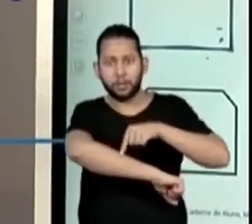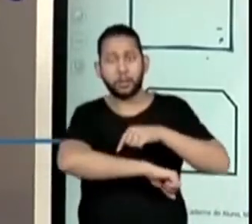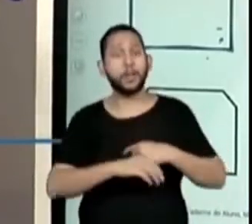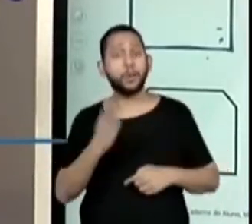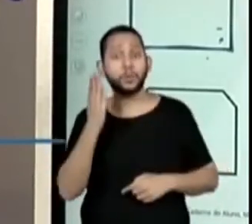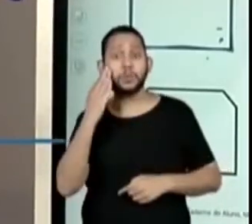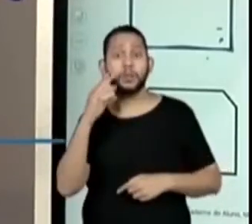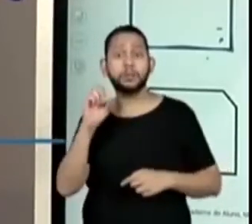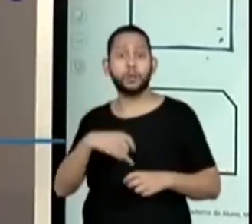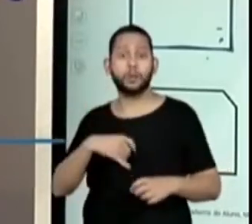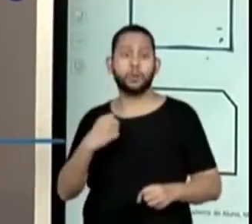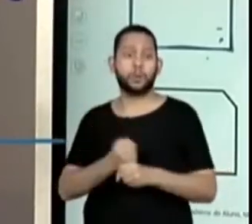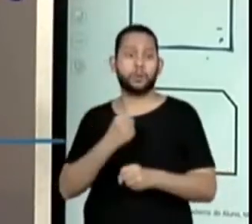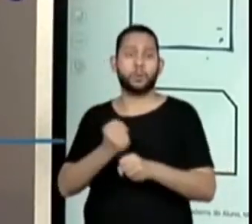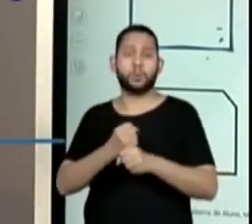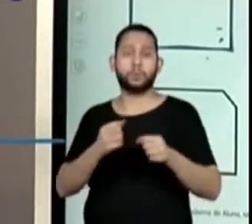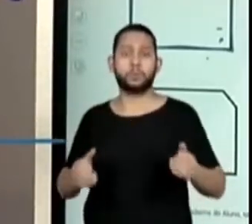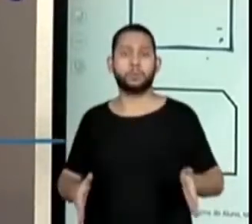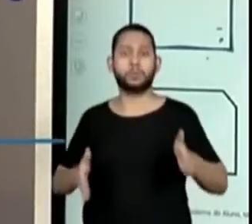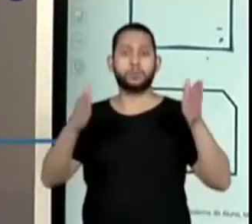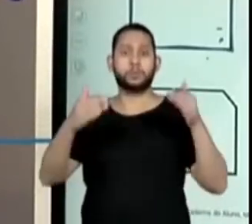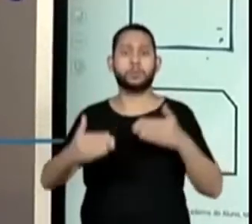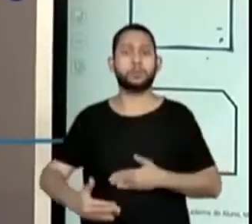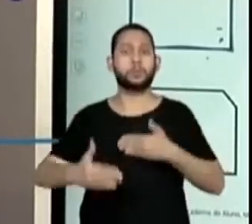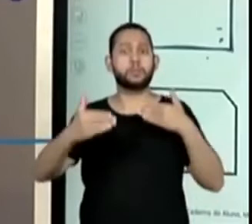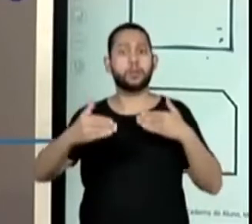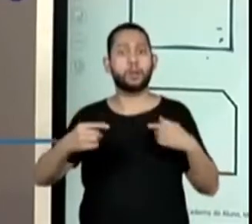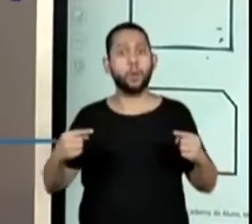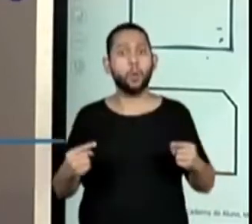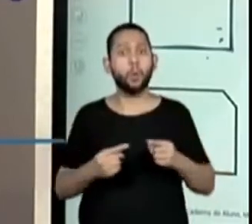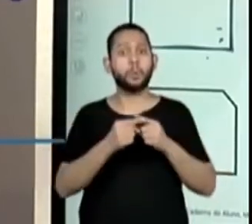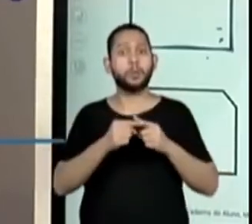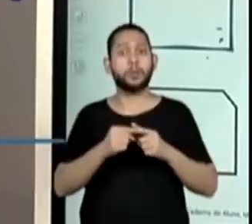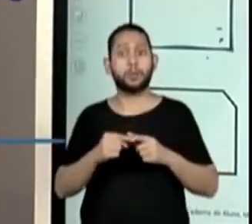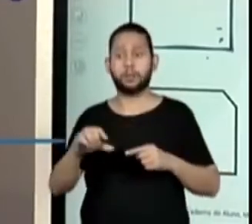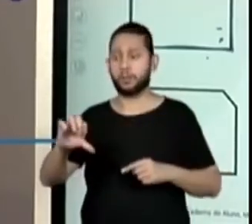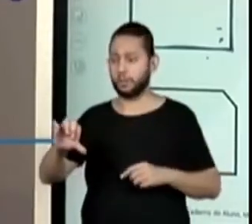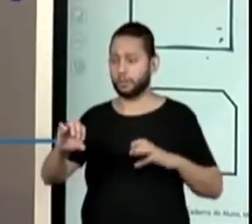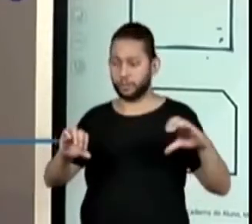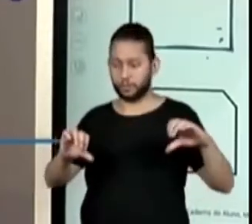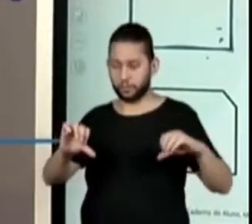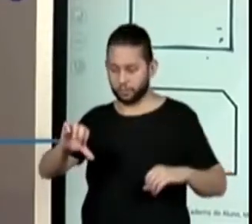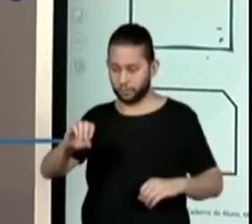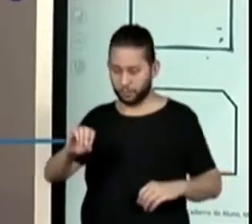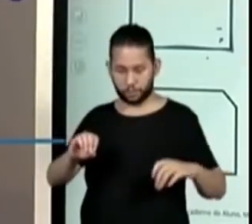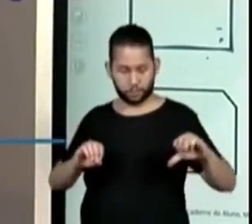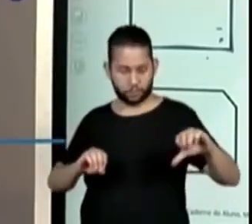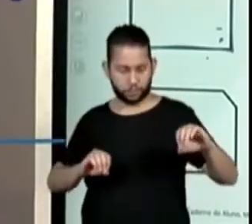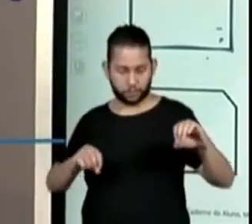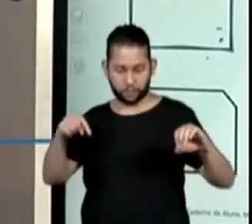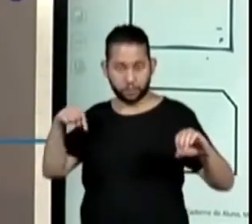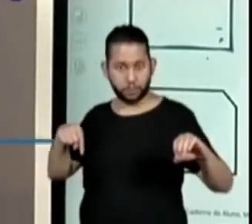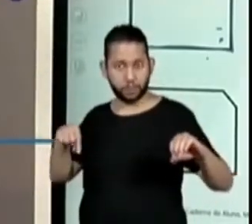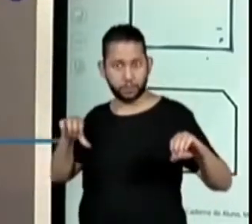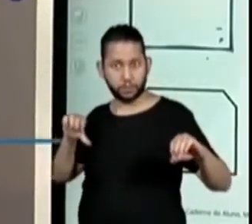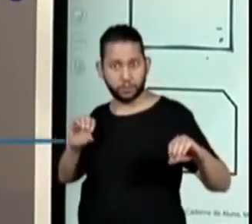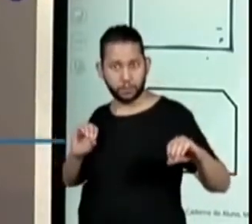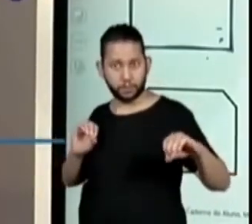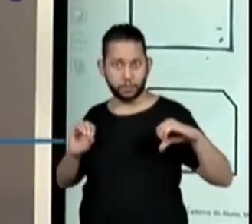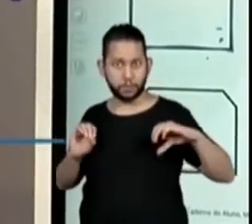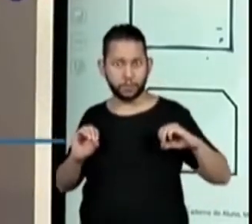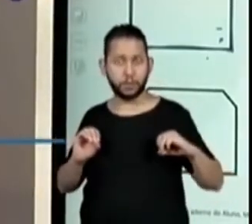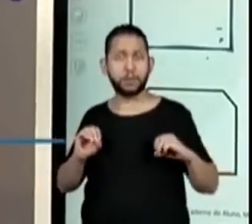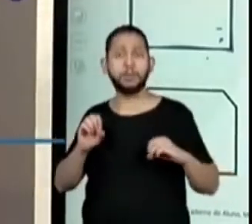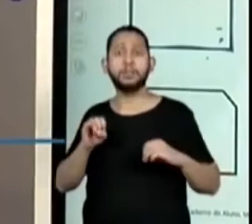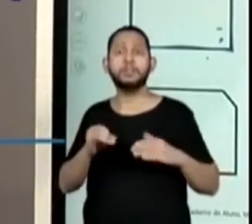seu objeto, ou no caso o polígono, ele tem um ângulo de 90 graus, o ângulo reto, tá bem? Se tiver um grau para